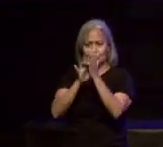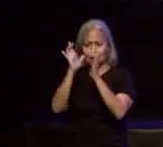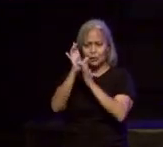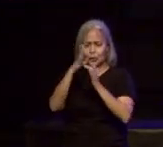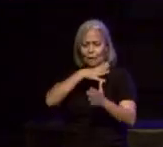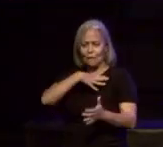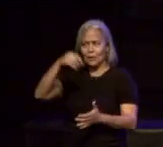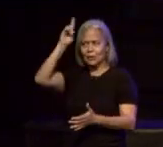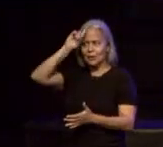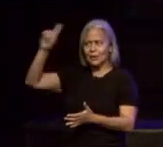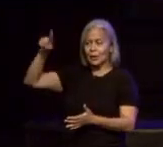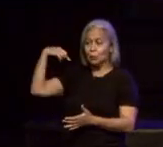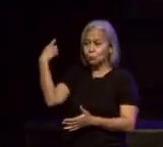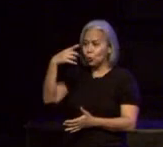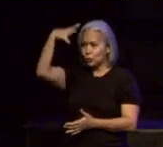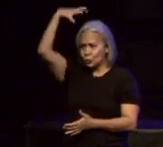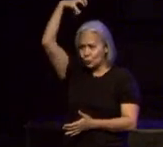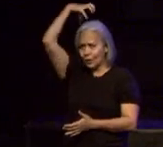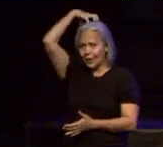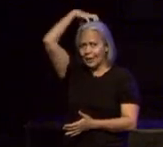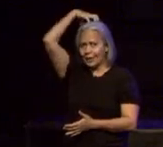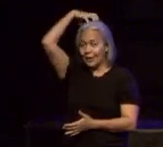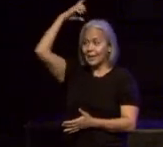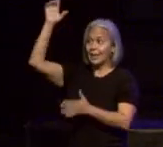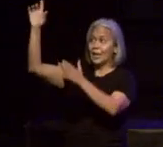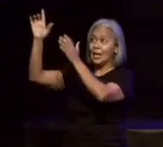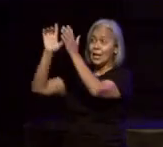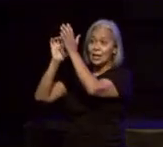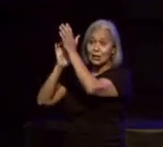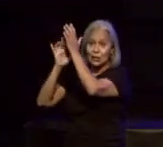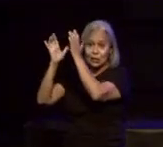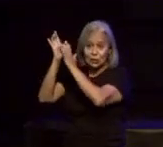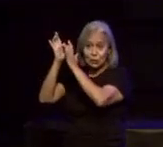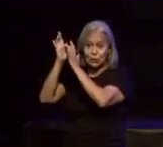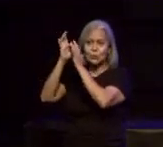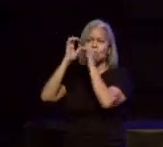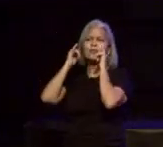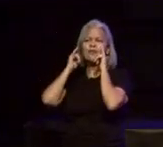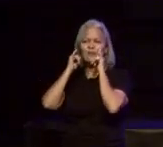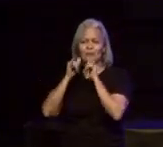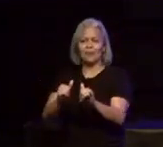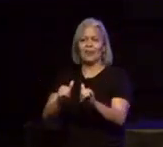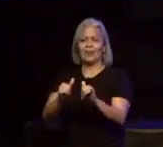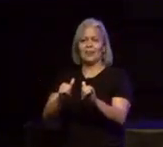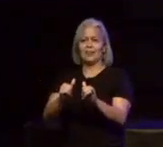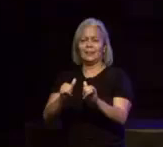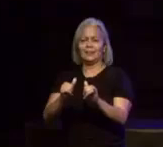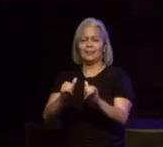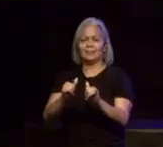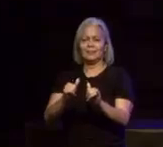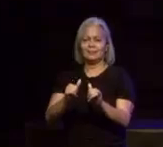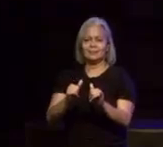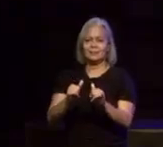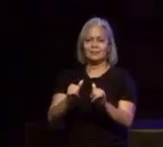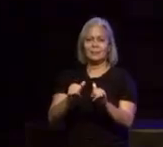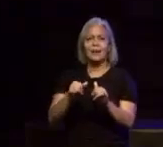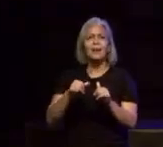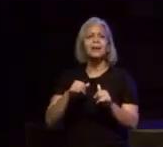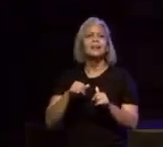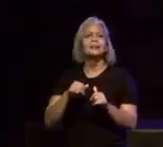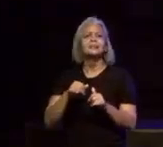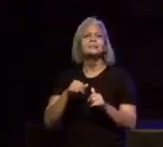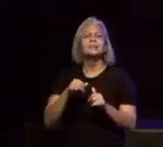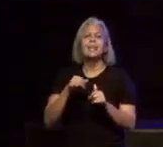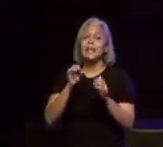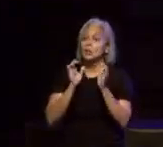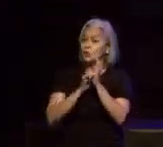nosso Rei. É Ele mesmo que diz isso a seu respeito. Se você vai segui-Lo, você precisa acreditar que Ele é quem Ele